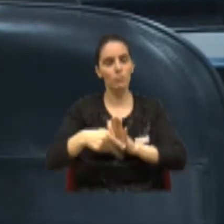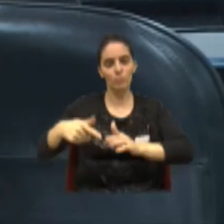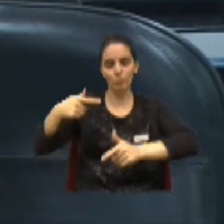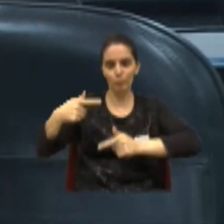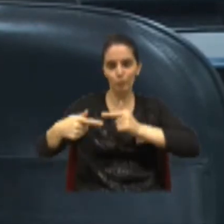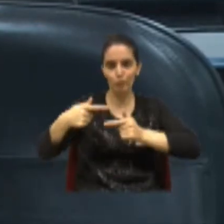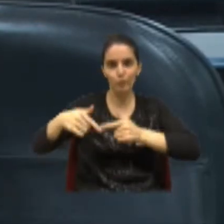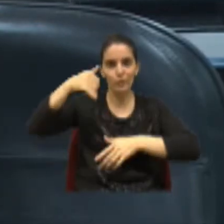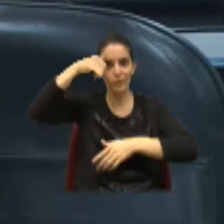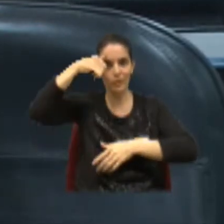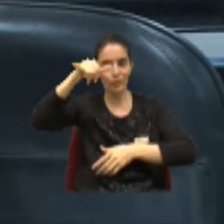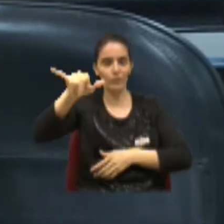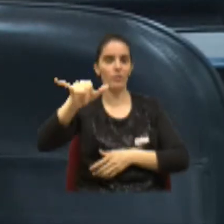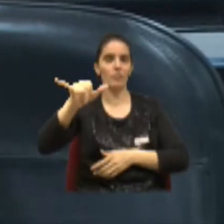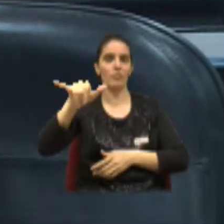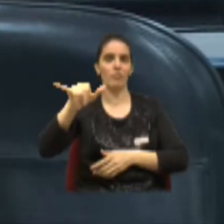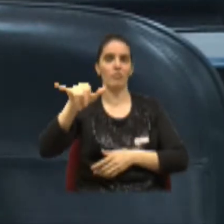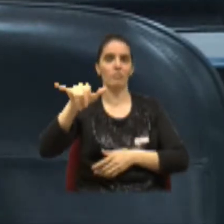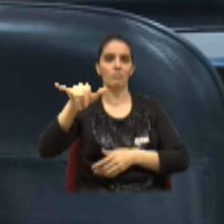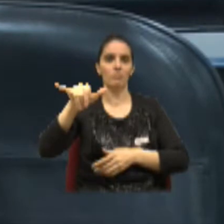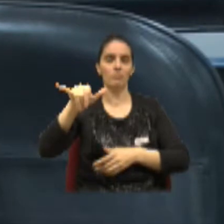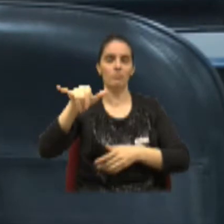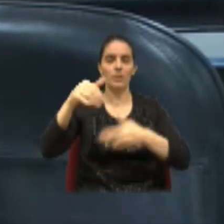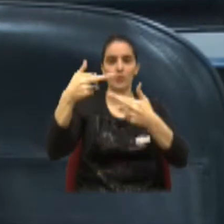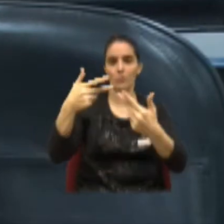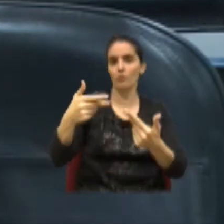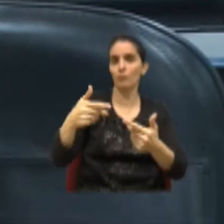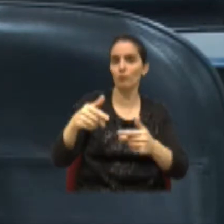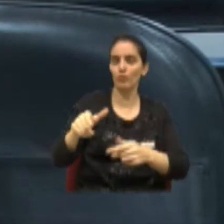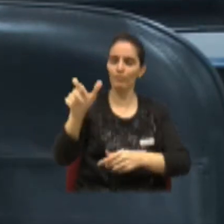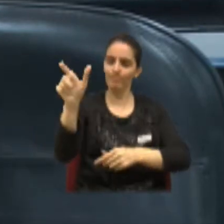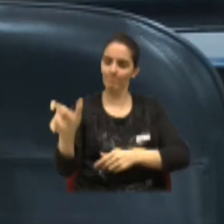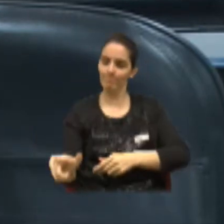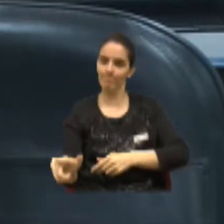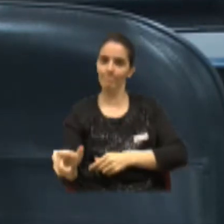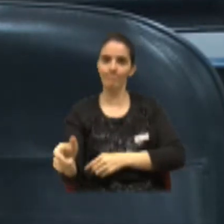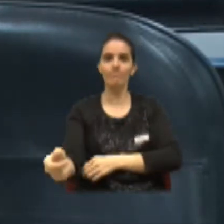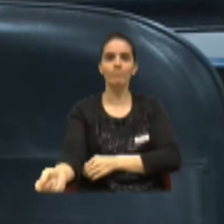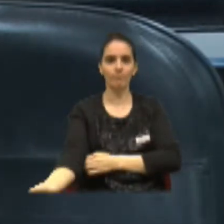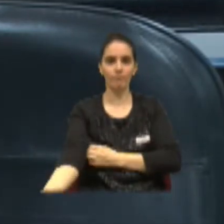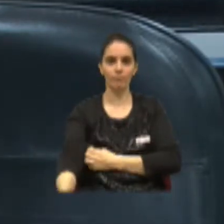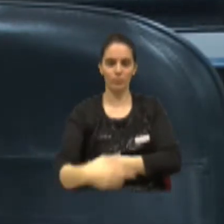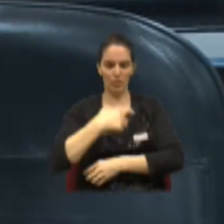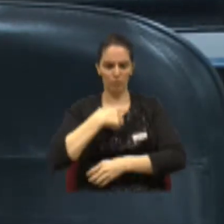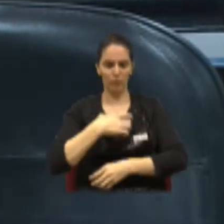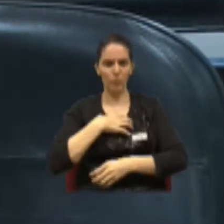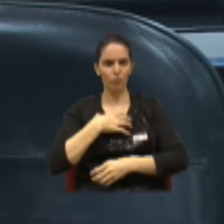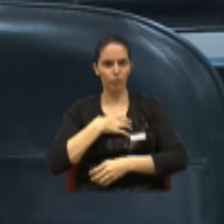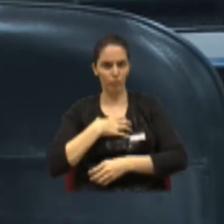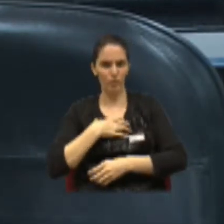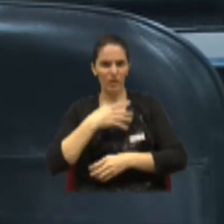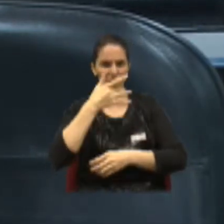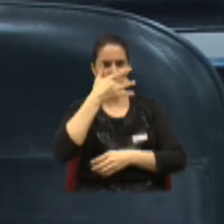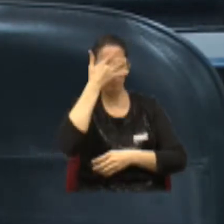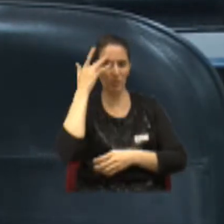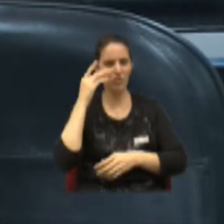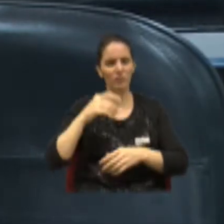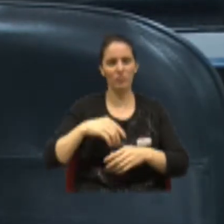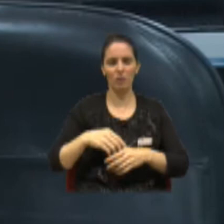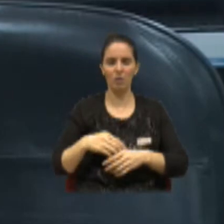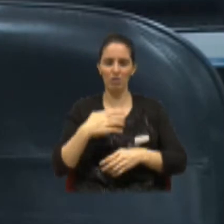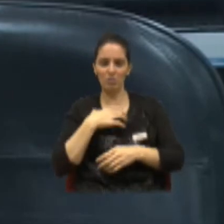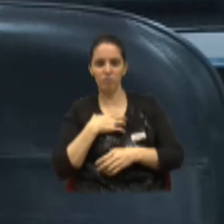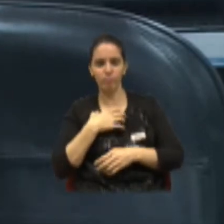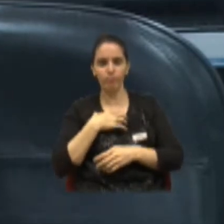prevenção a esse tipo de conduta que certamente traz problemas, prejuízos,